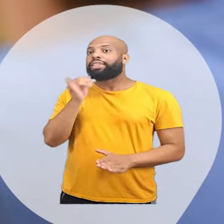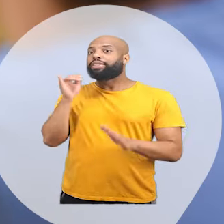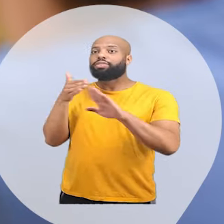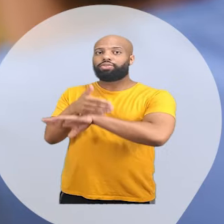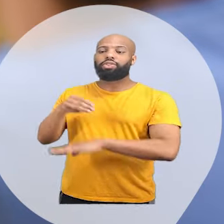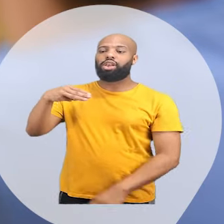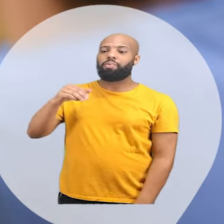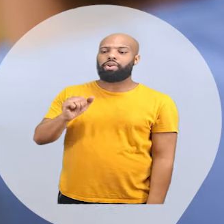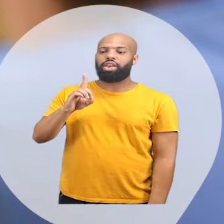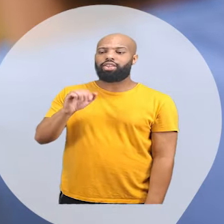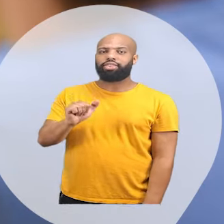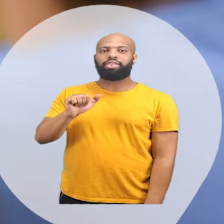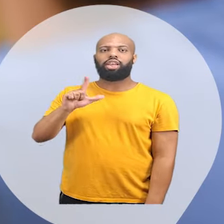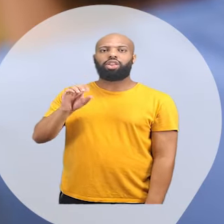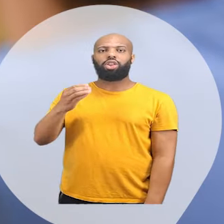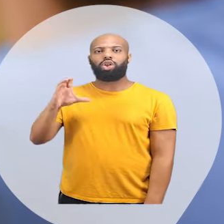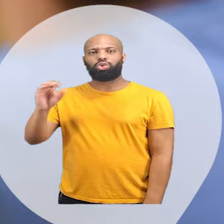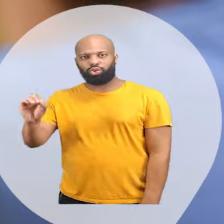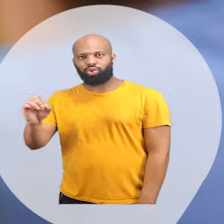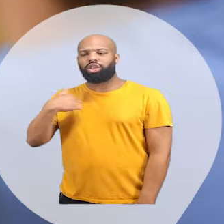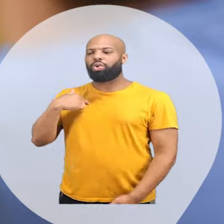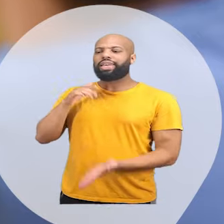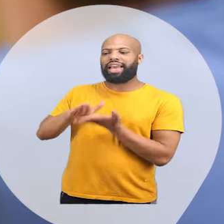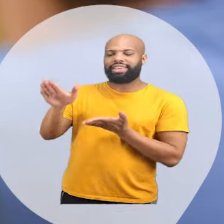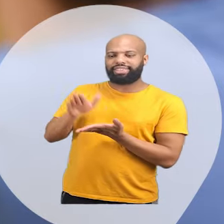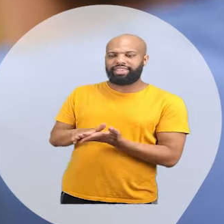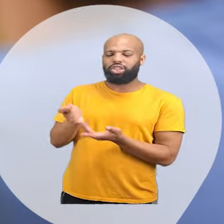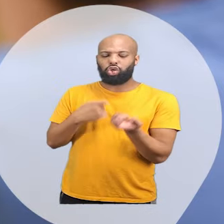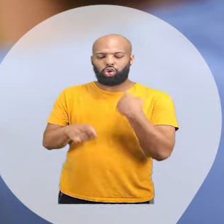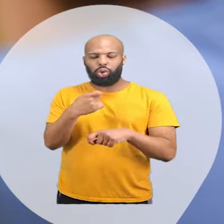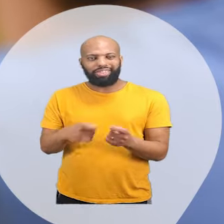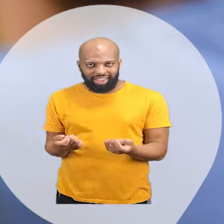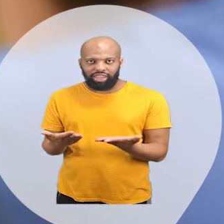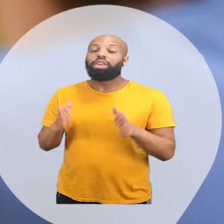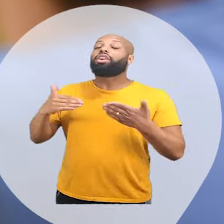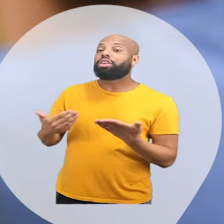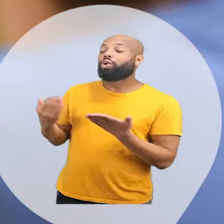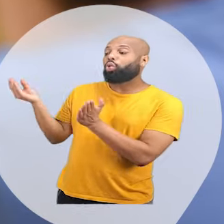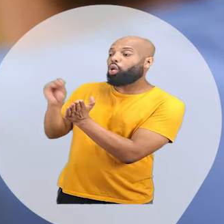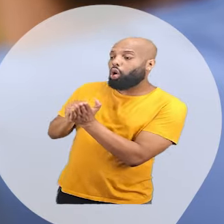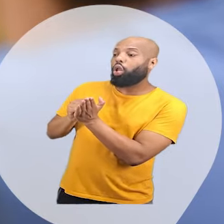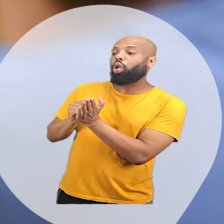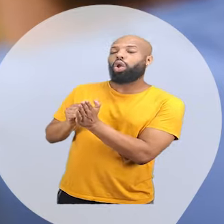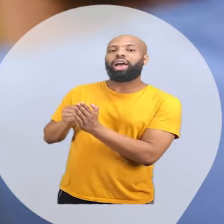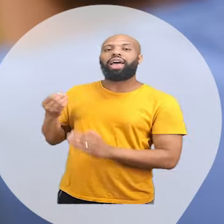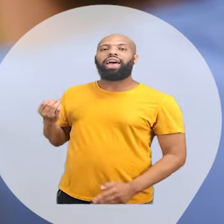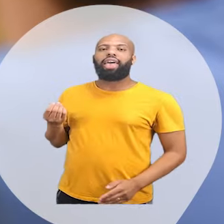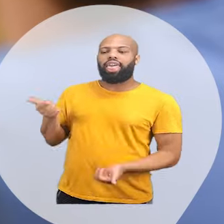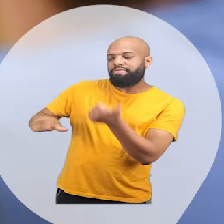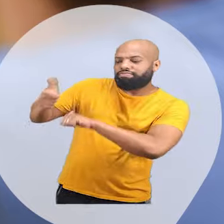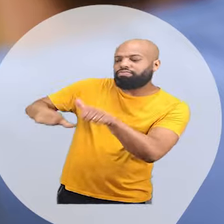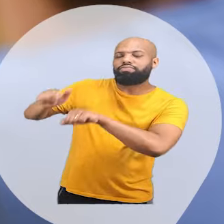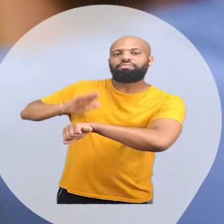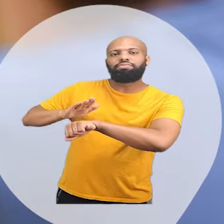Madalosso gastei X no Madalosso economizei x Então as pessoas elas validam na hora que elas validam